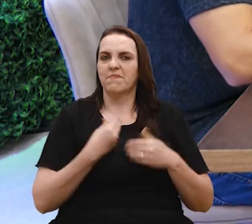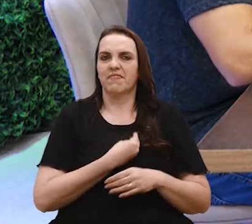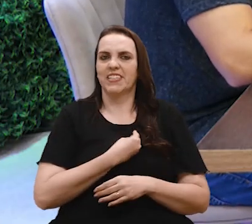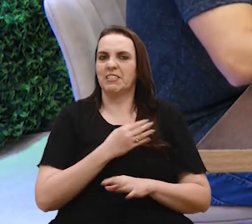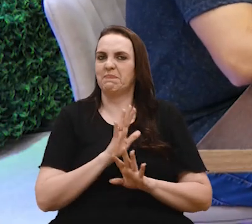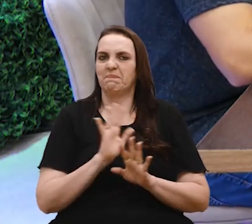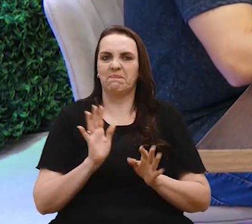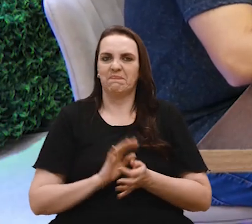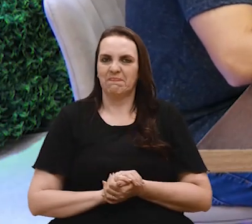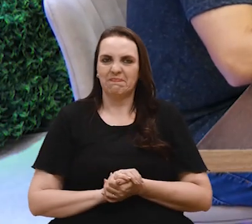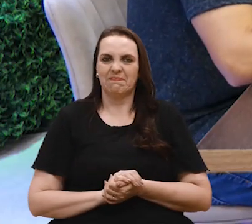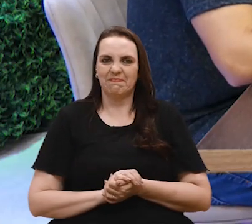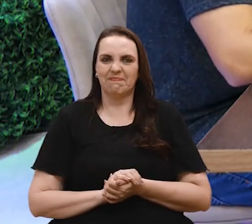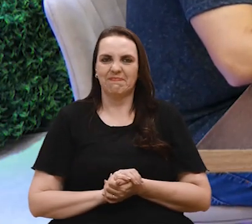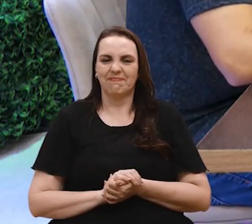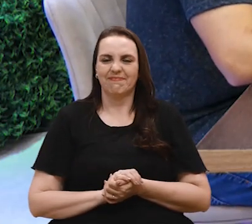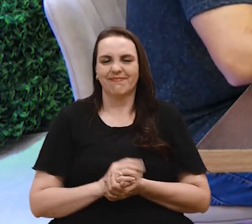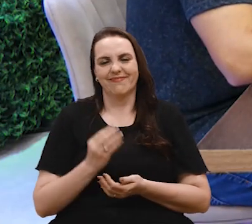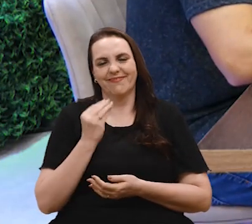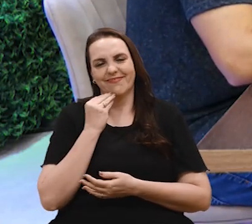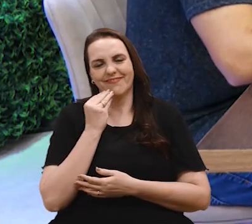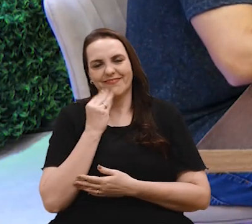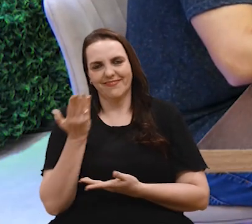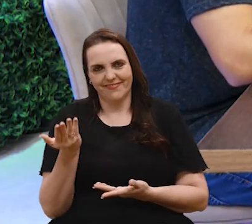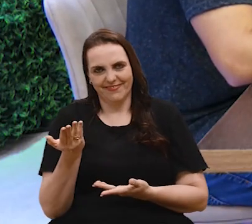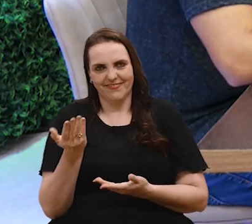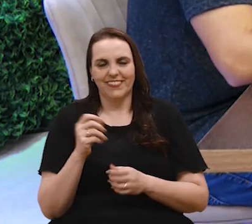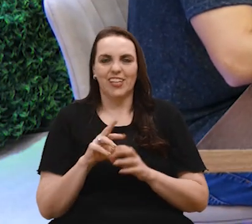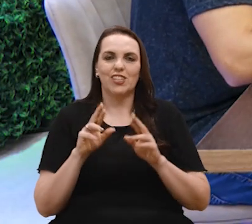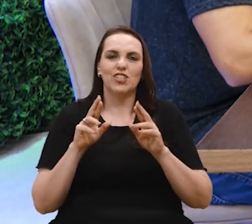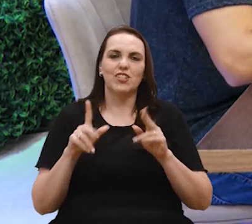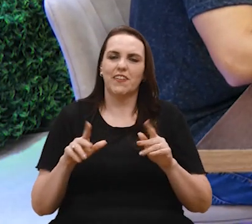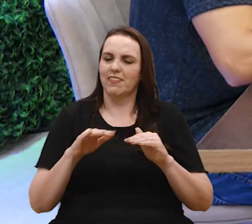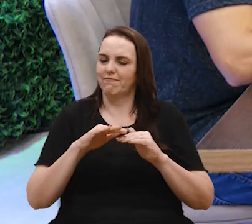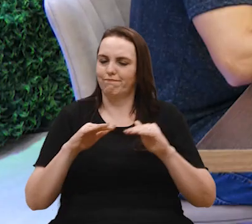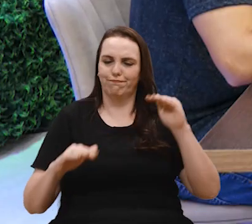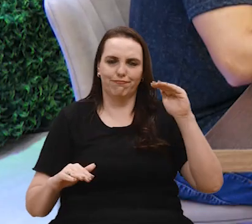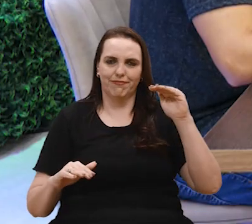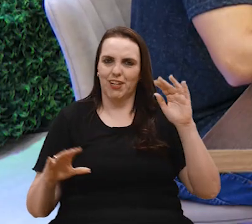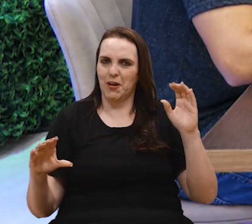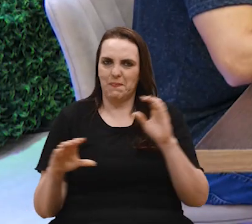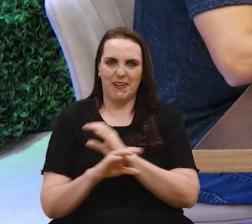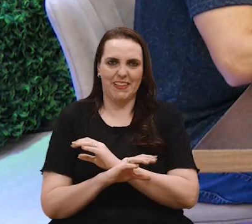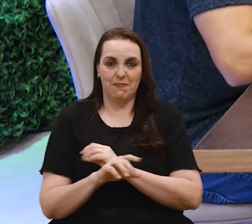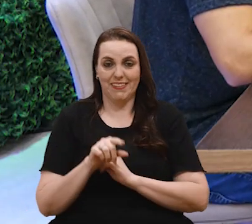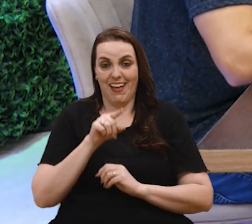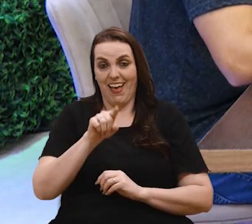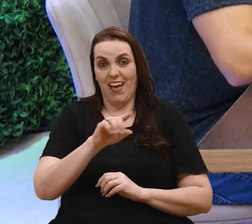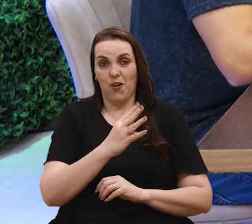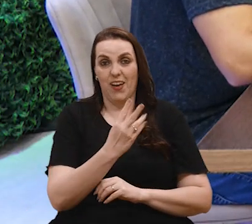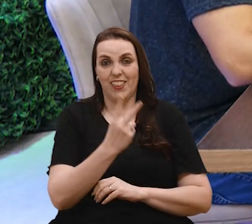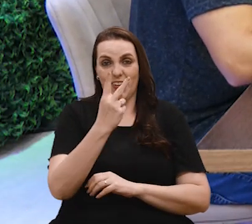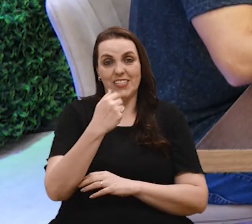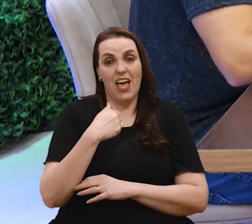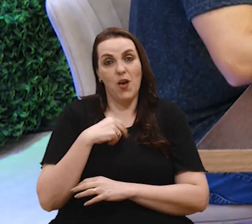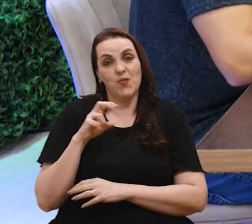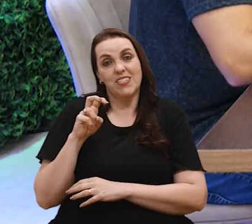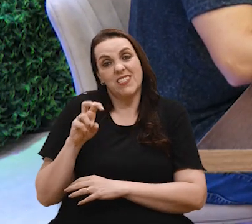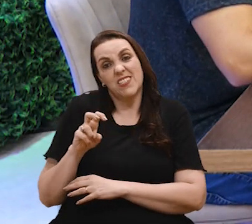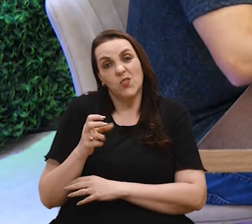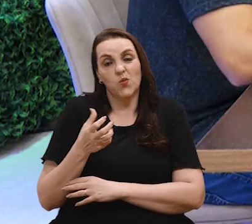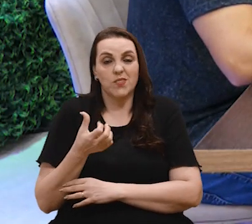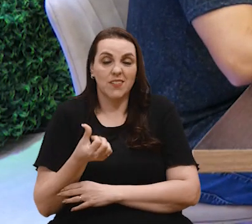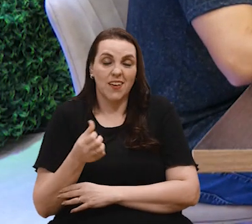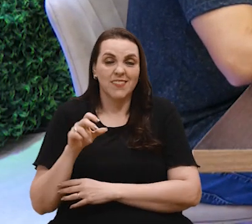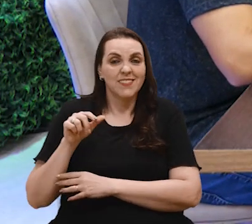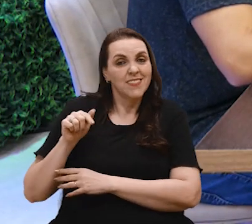também. Não, eu acho, claro, nós estamos em patamares absolutamente diferentes, né? Enquanto alguém faz 42, eu faço 5, 6,